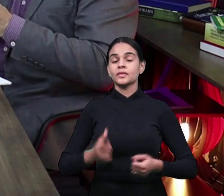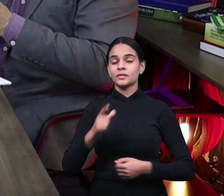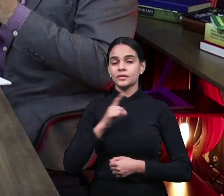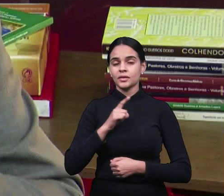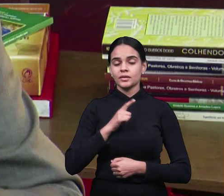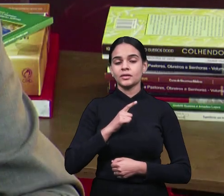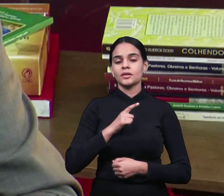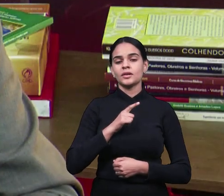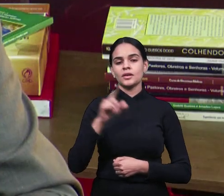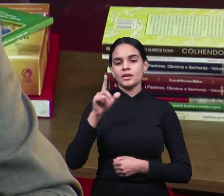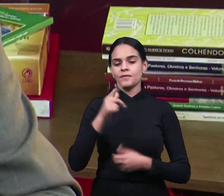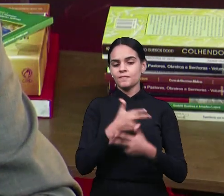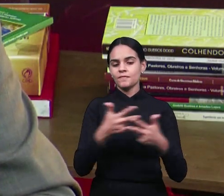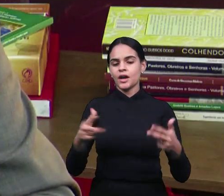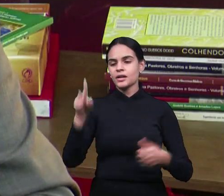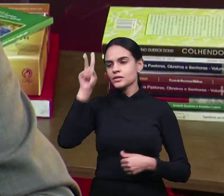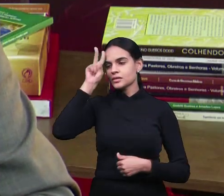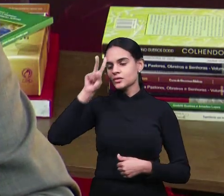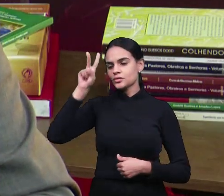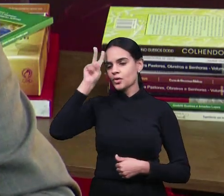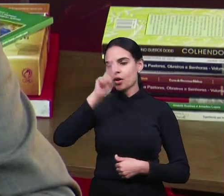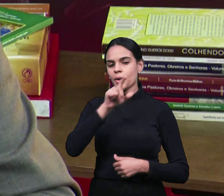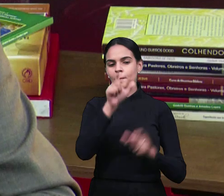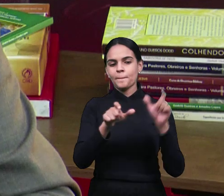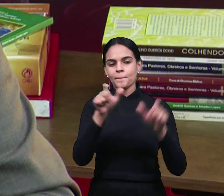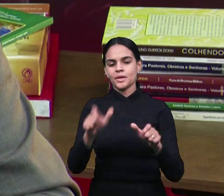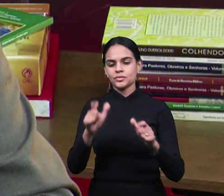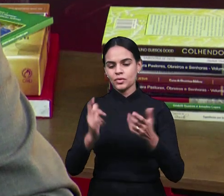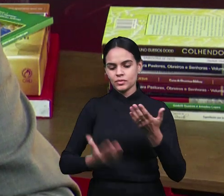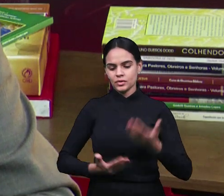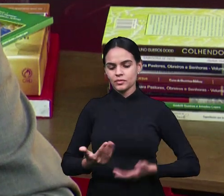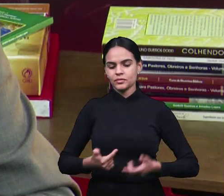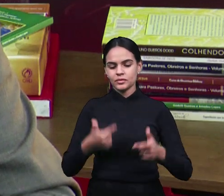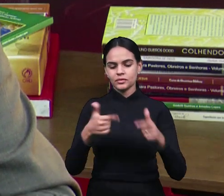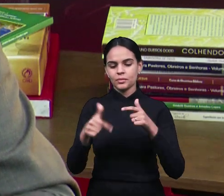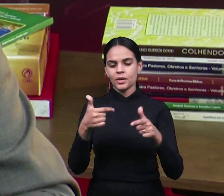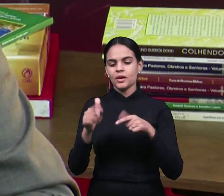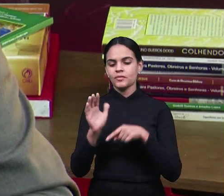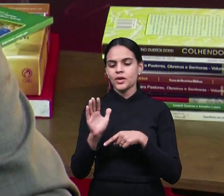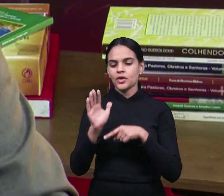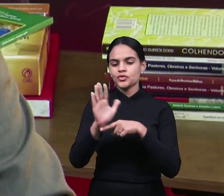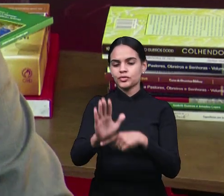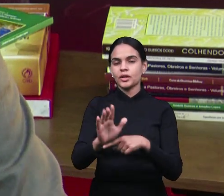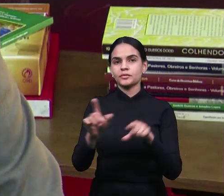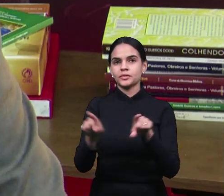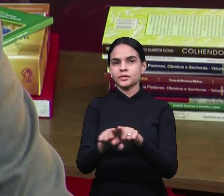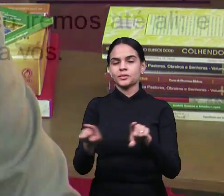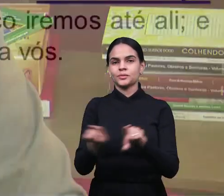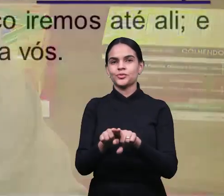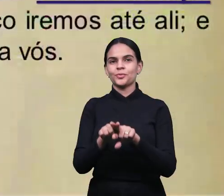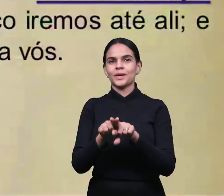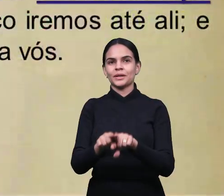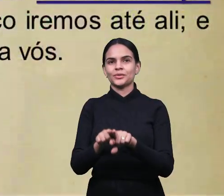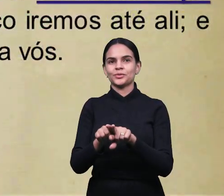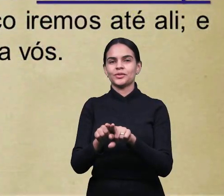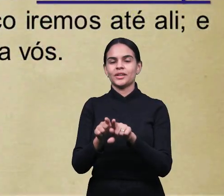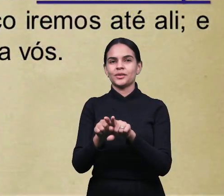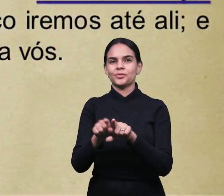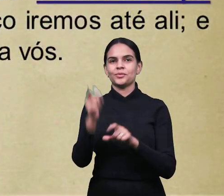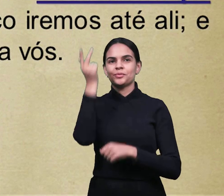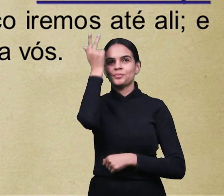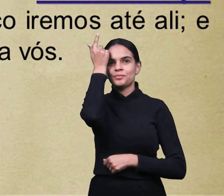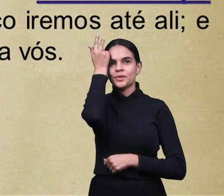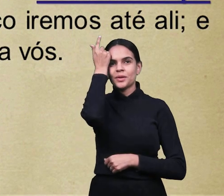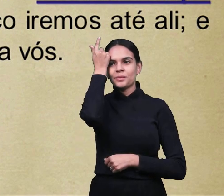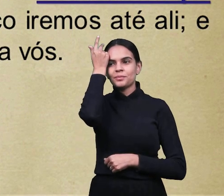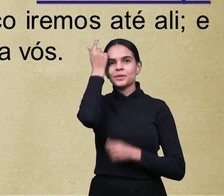que são ajudadores ali dos seus senhores e também do jumento, né? Porque o texto diz assim no verso 3 ao